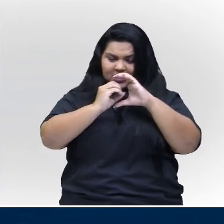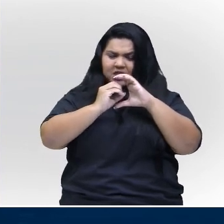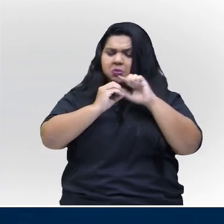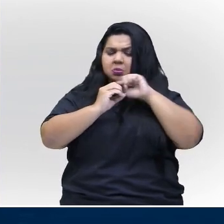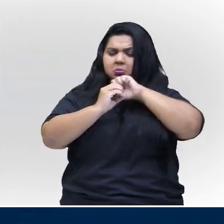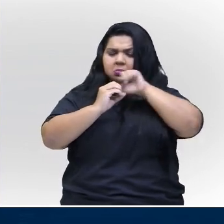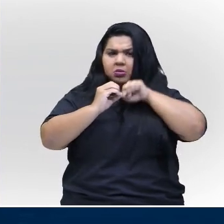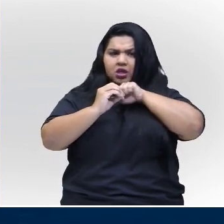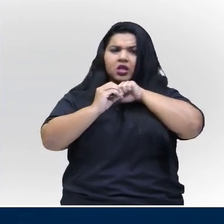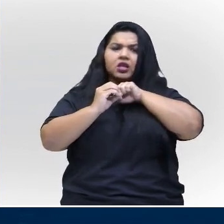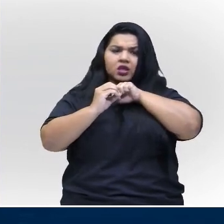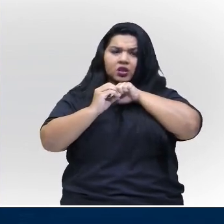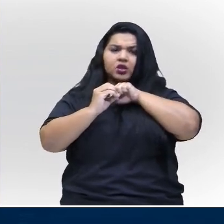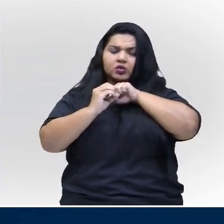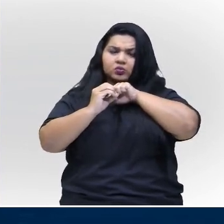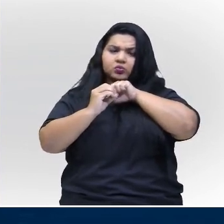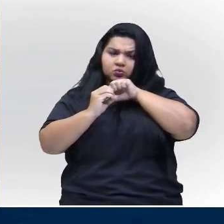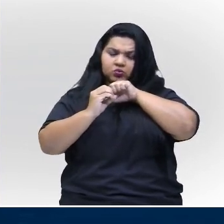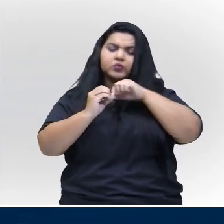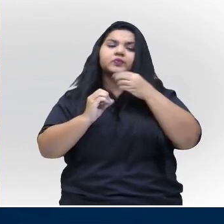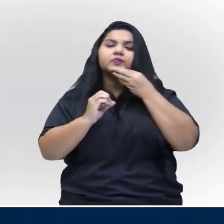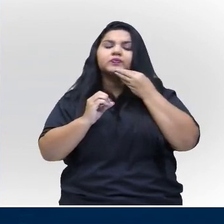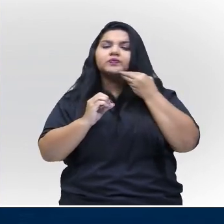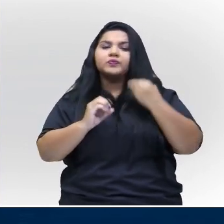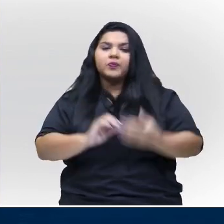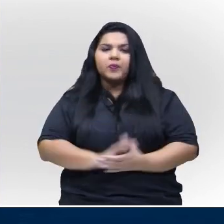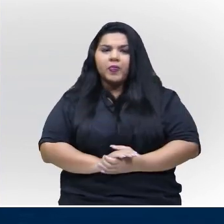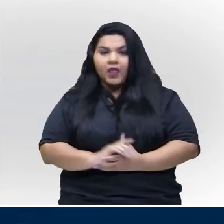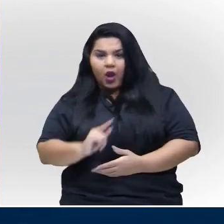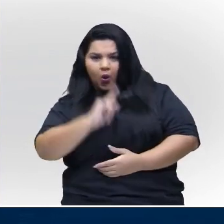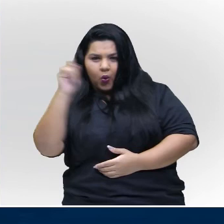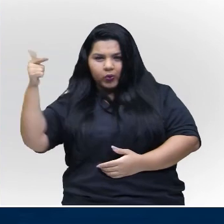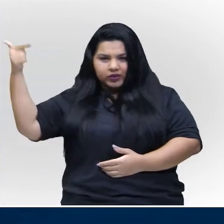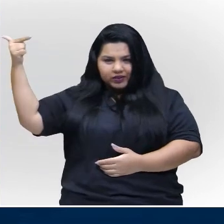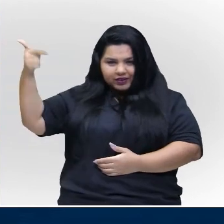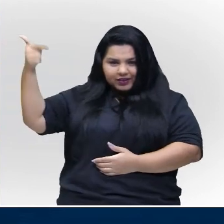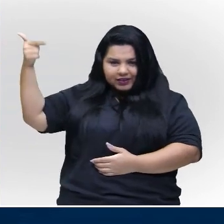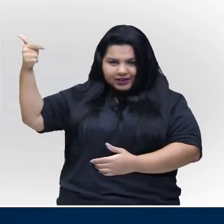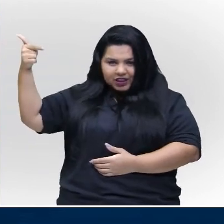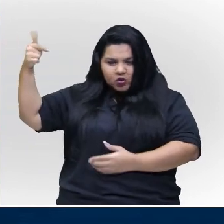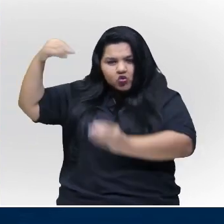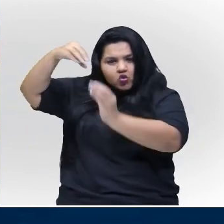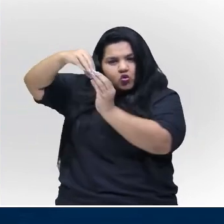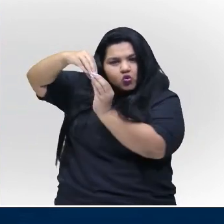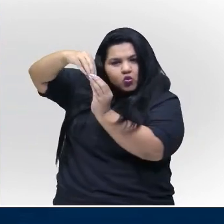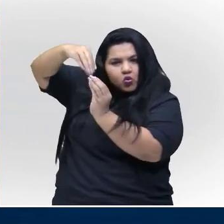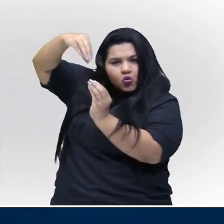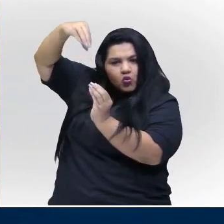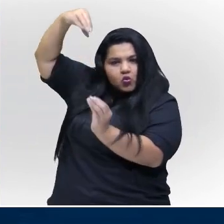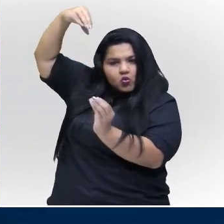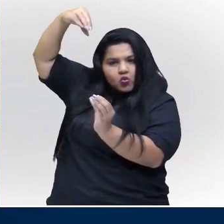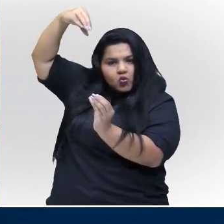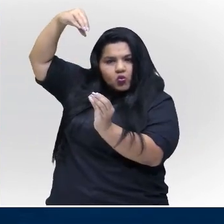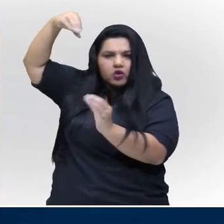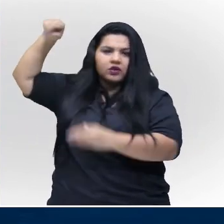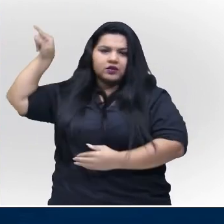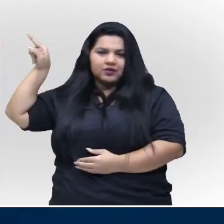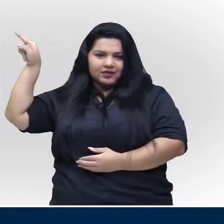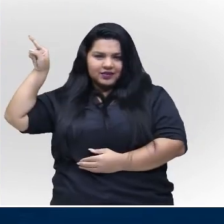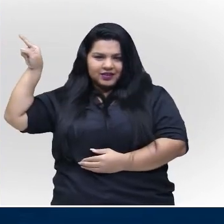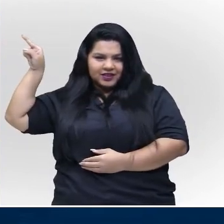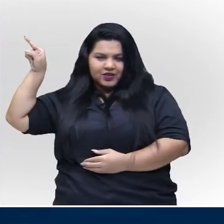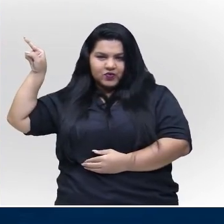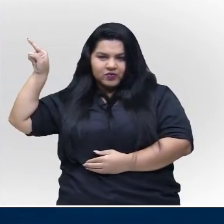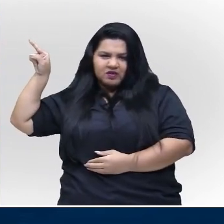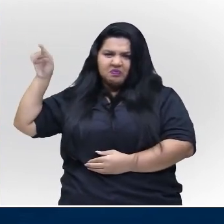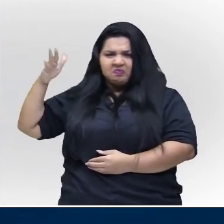membrana, formando aí esse núcleo. No caso das células procariontes, que é essa que a gente está observando nesse lado